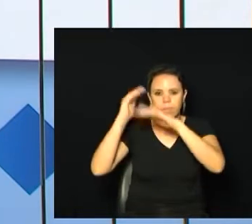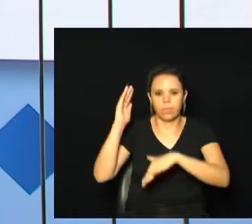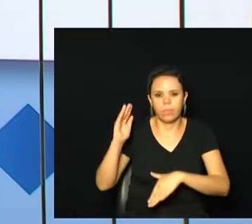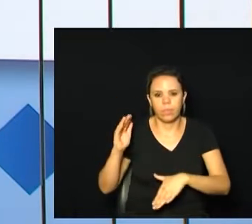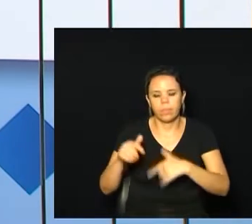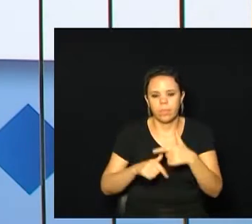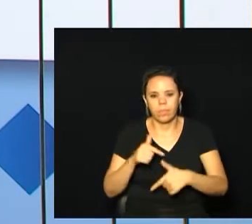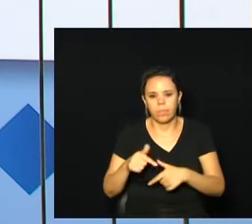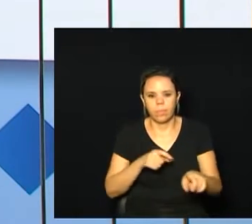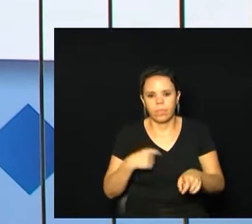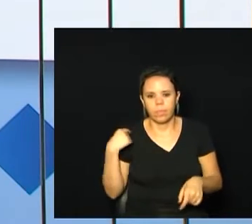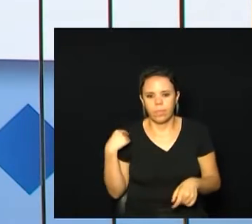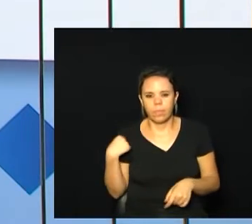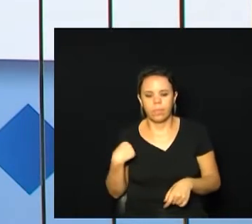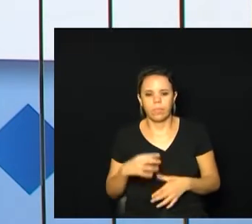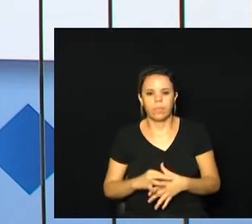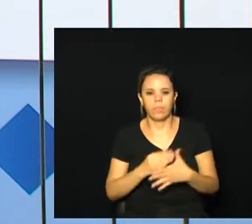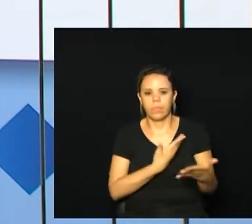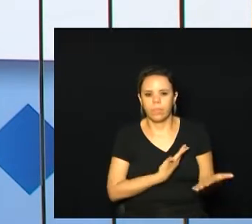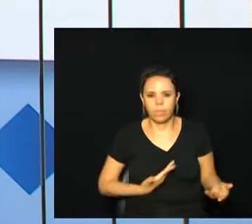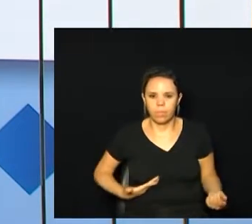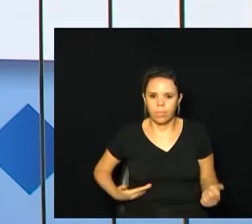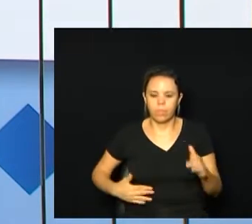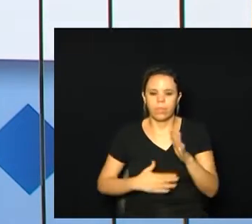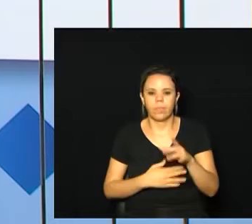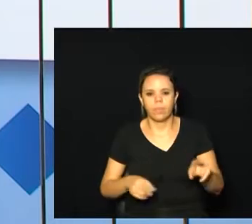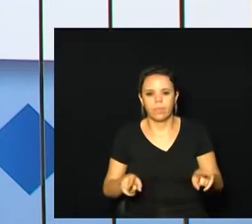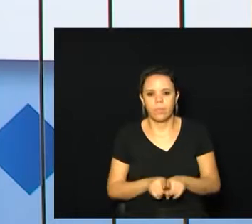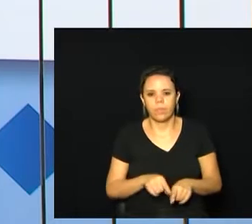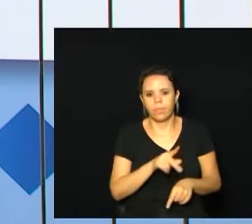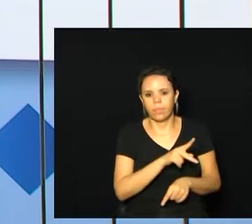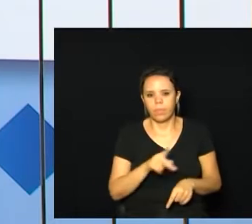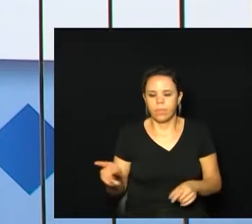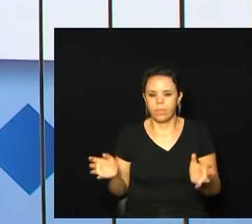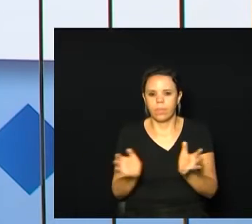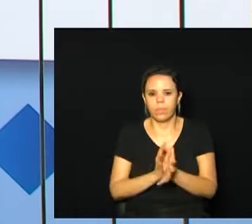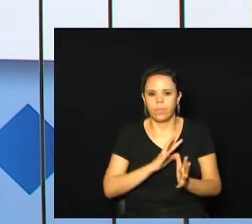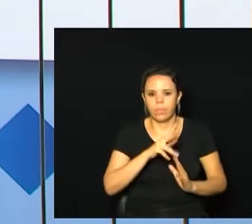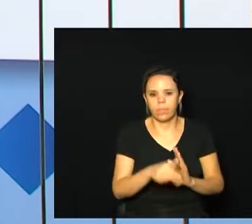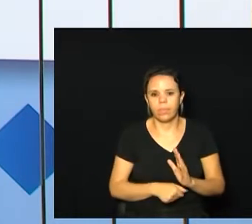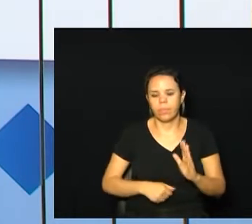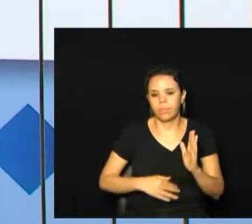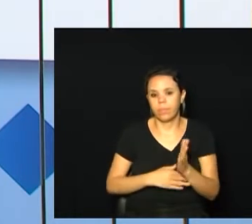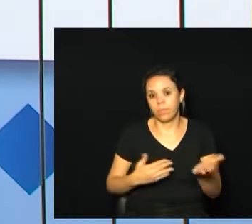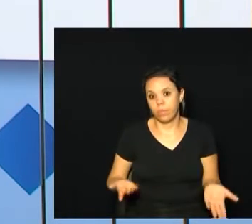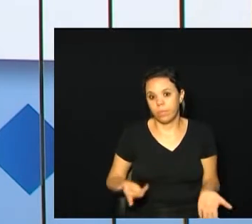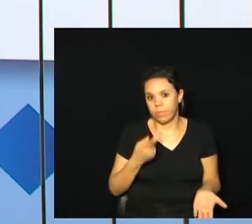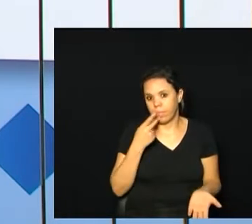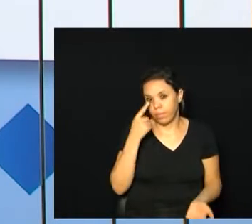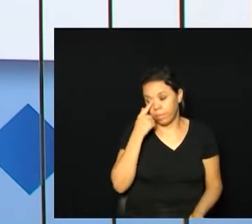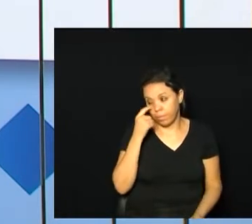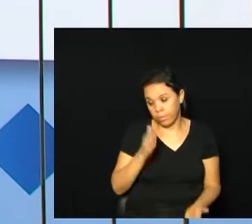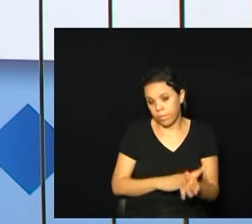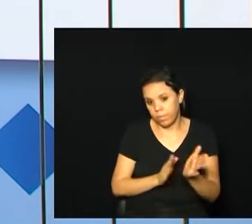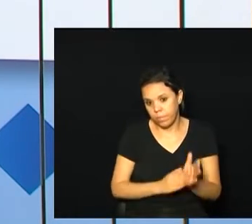de atividades agrícolas. O líder de governo na Câmara, que também é presidente da Comissão de Meio Ambiente do Legislativo, fala sobre a